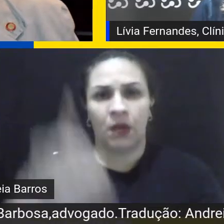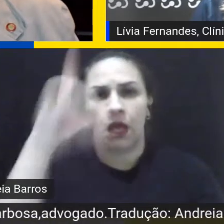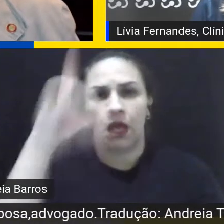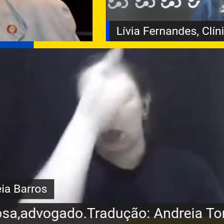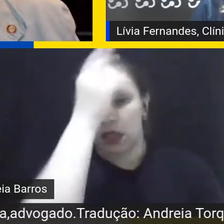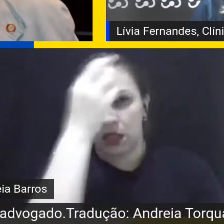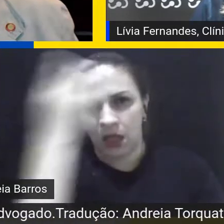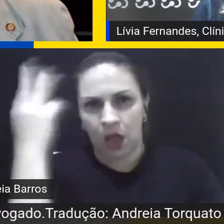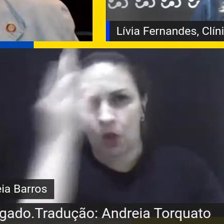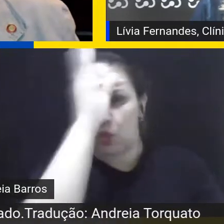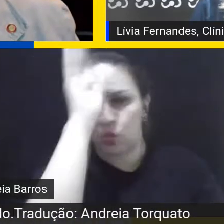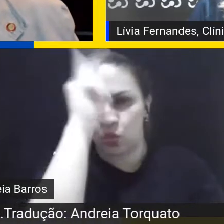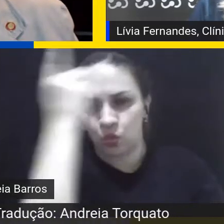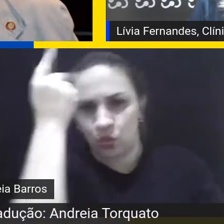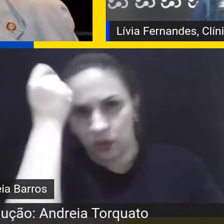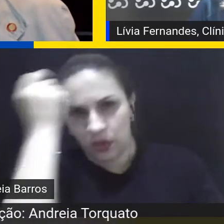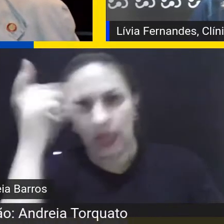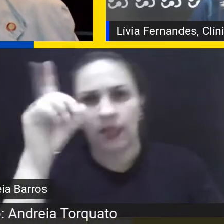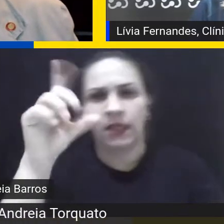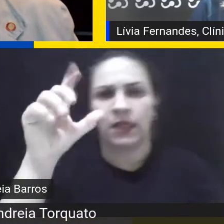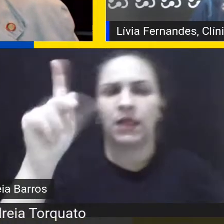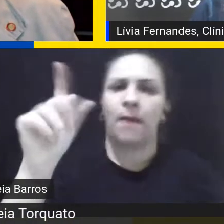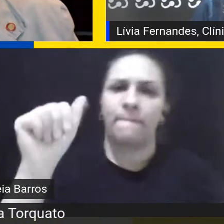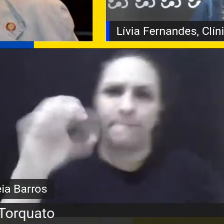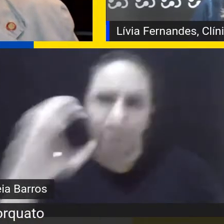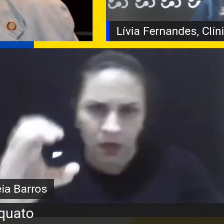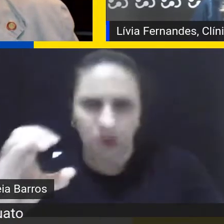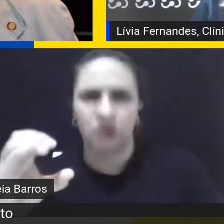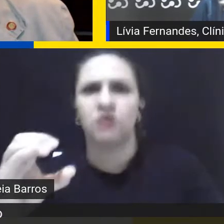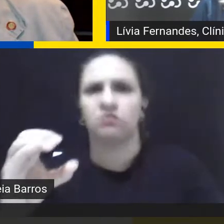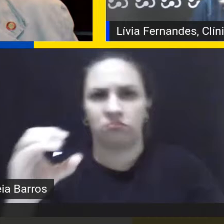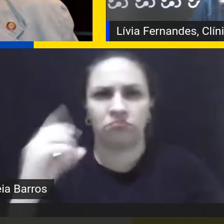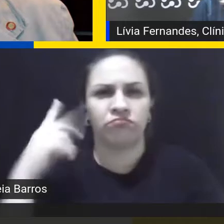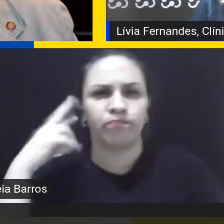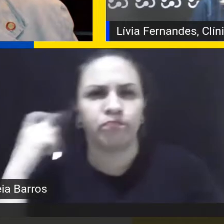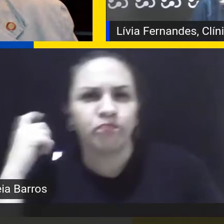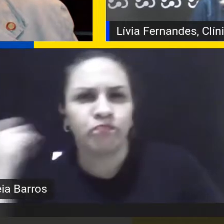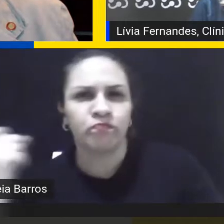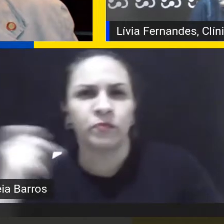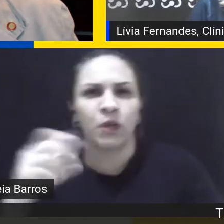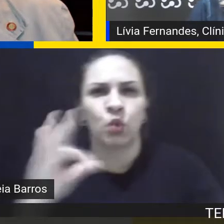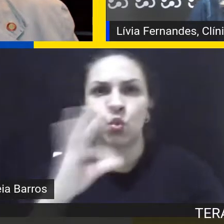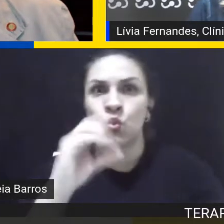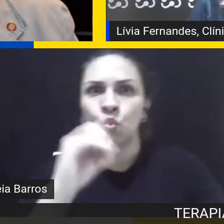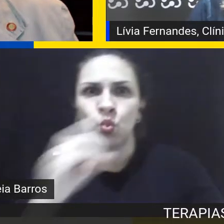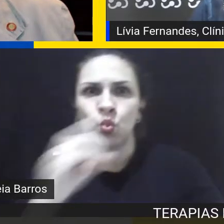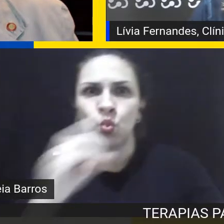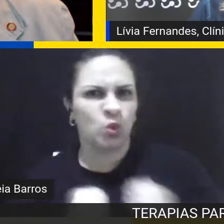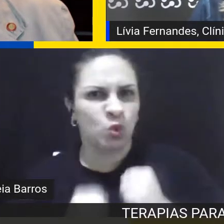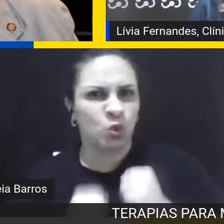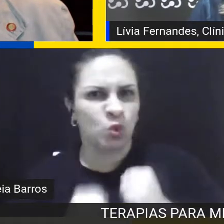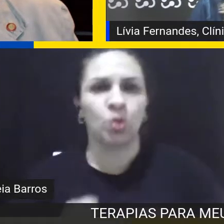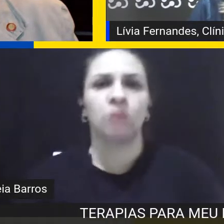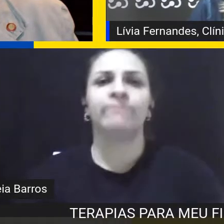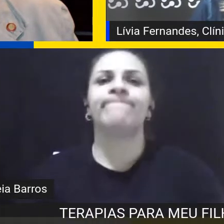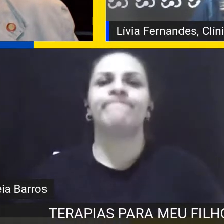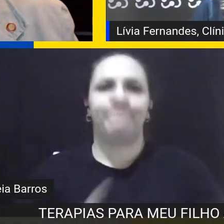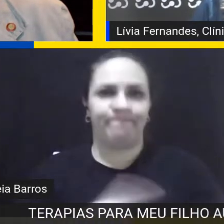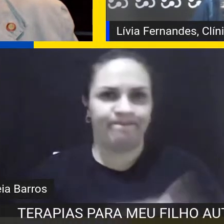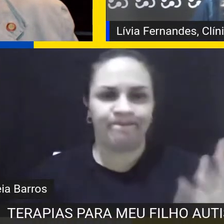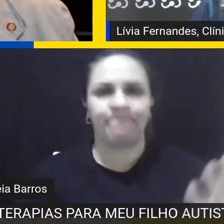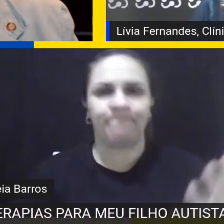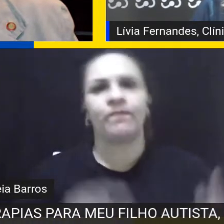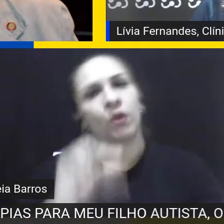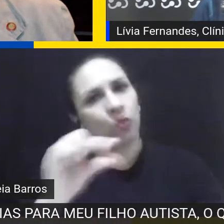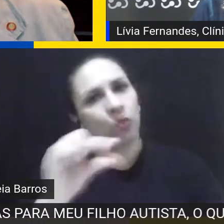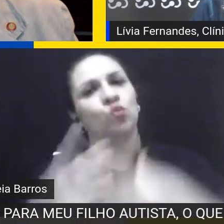TDA, TEPAC, tá? Então, TOD. Então, são as síndromes que a gente, os transtornos, né? São os